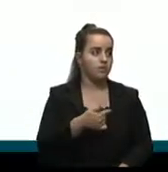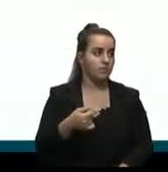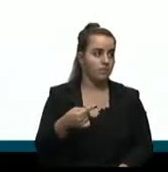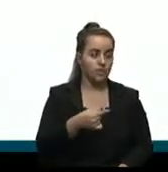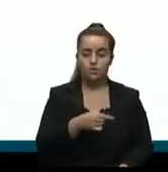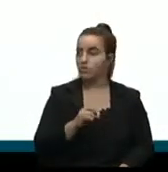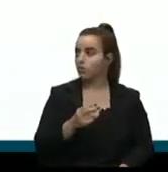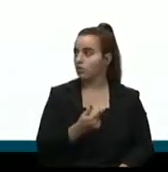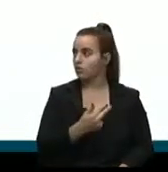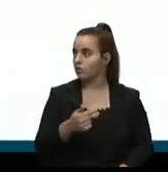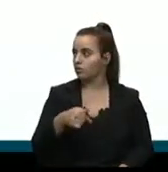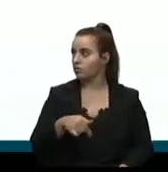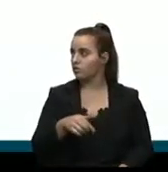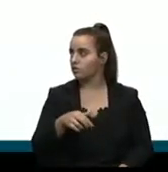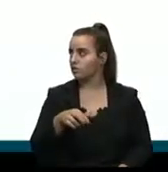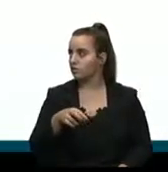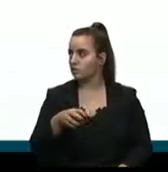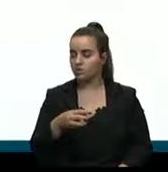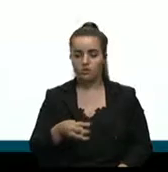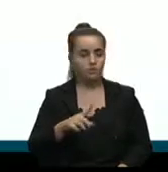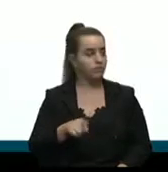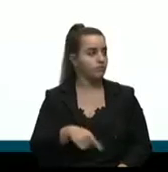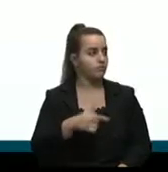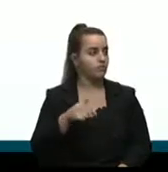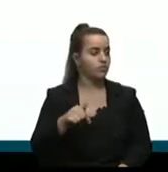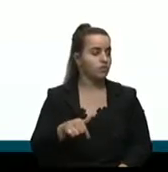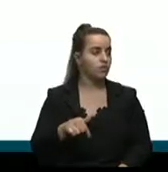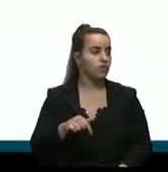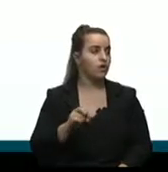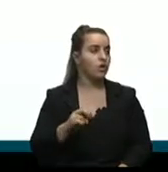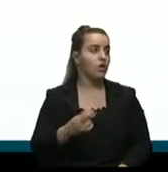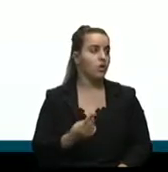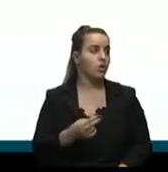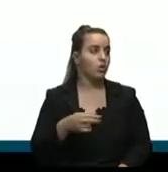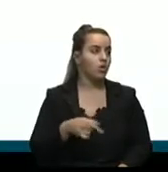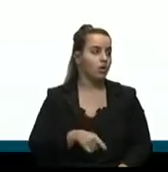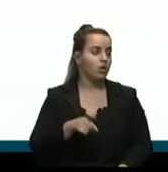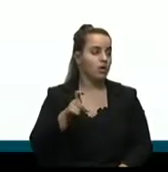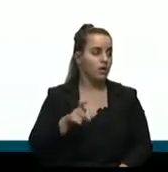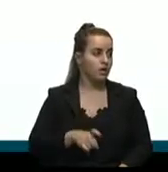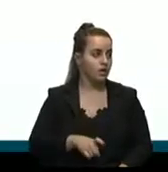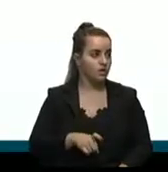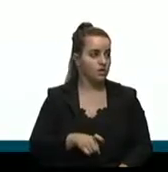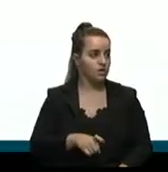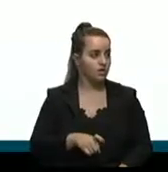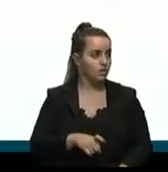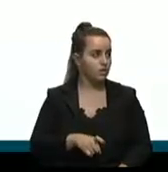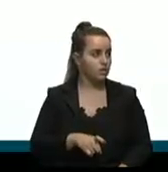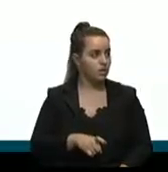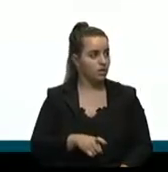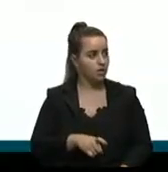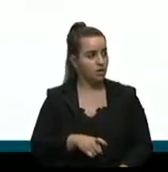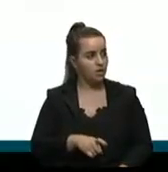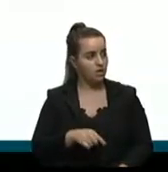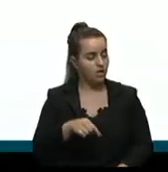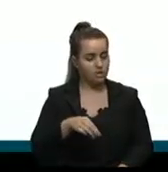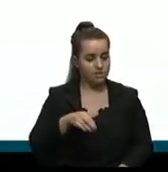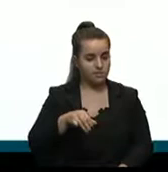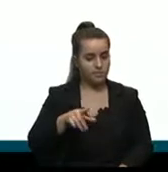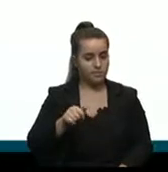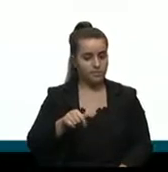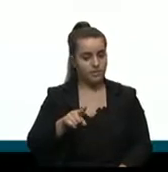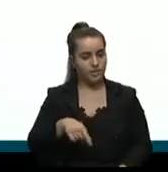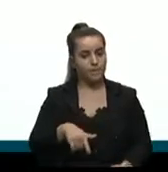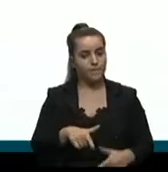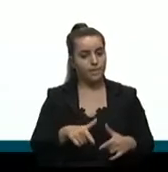que 73,7 ou esse x, essa média no caso,